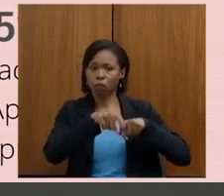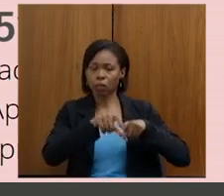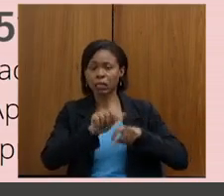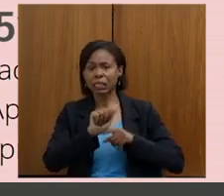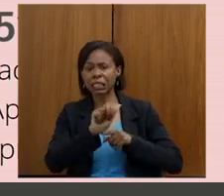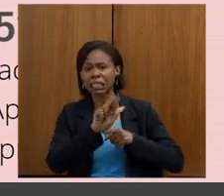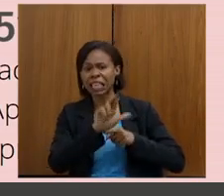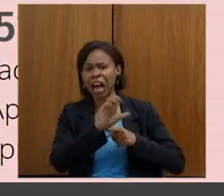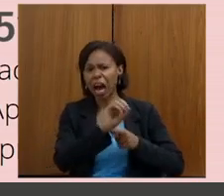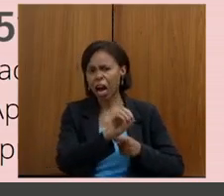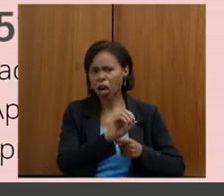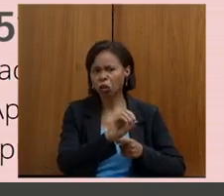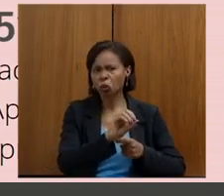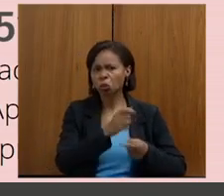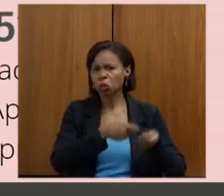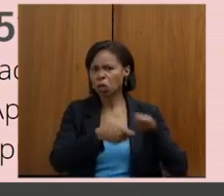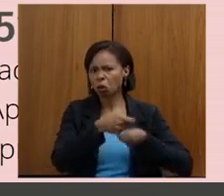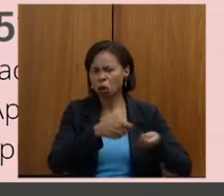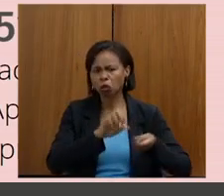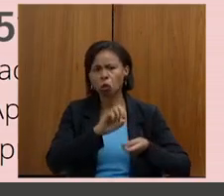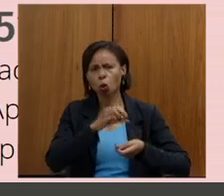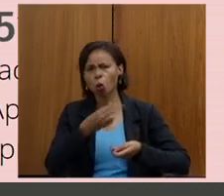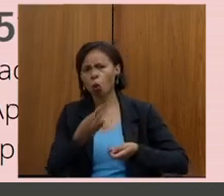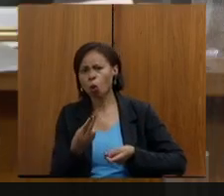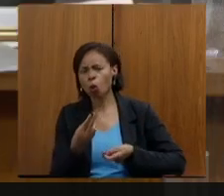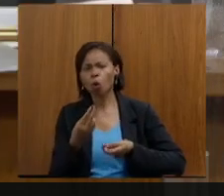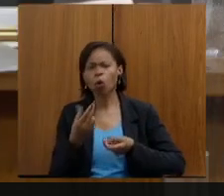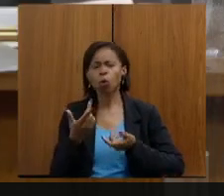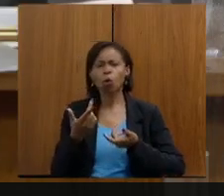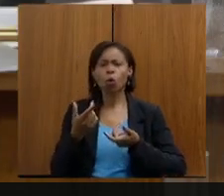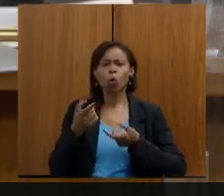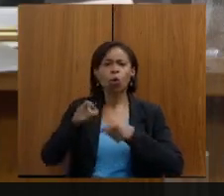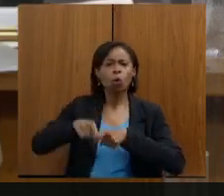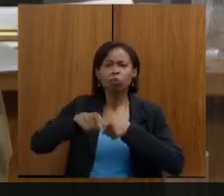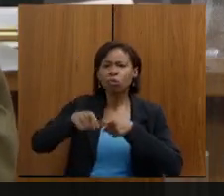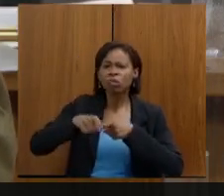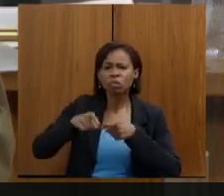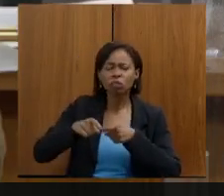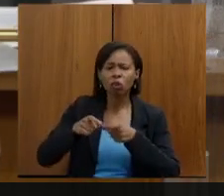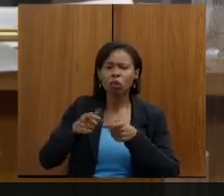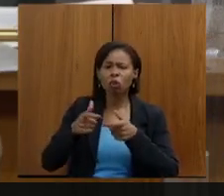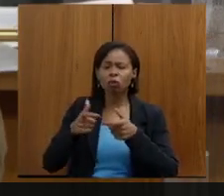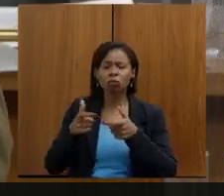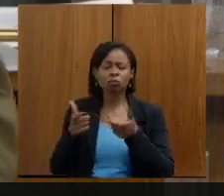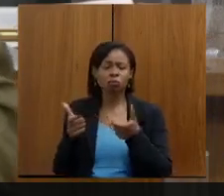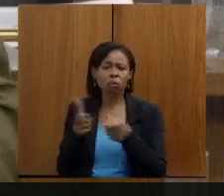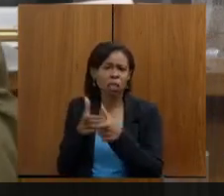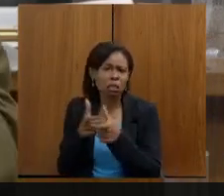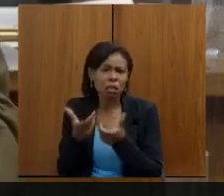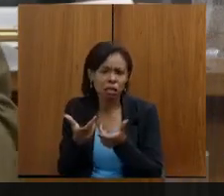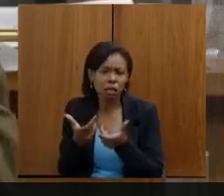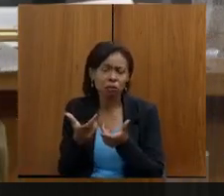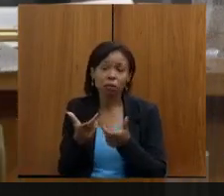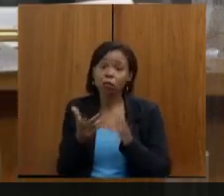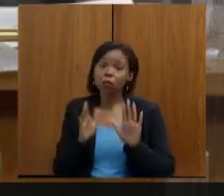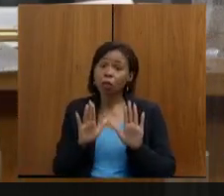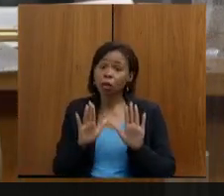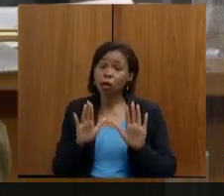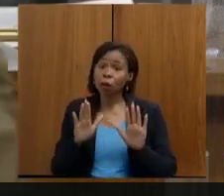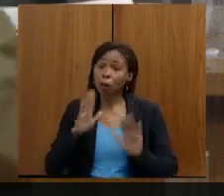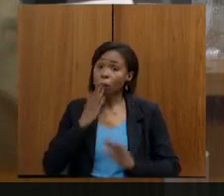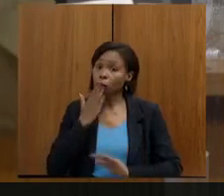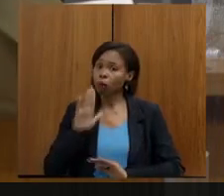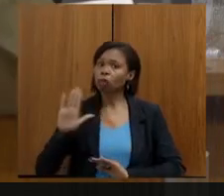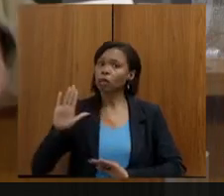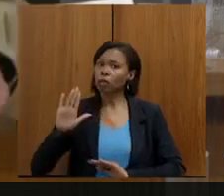agronegócio é um pequeno produtor então eu assim que ele falou está na minhas promessas de campanha lá olha para o